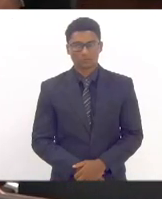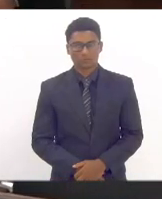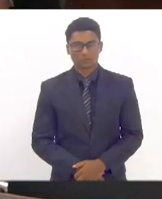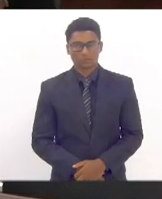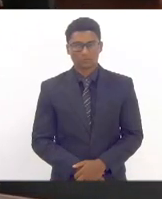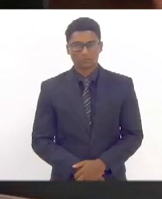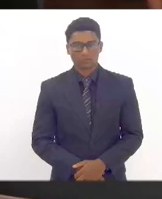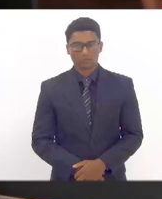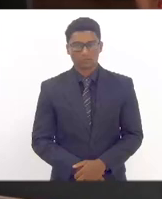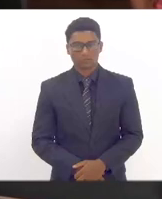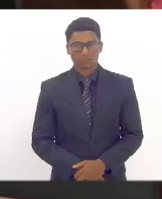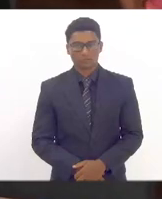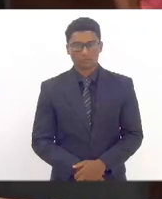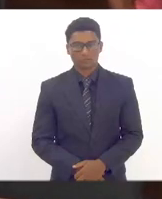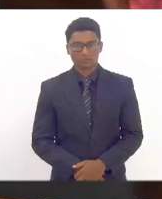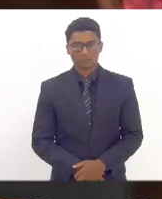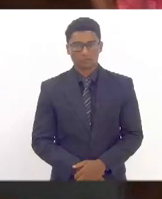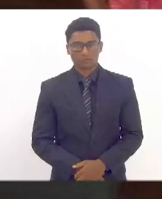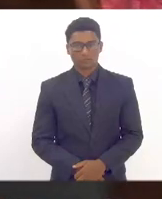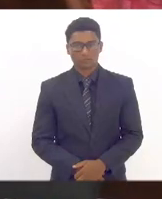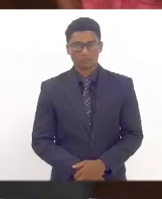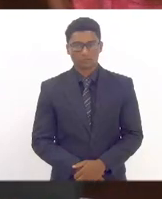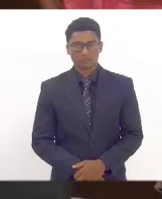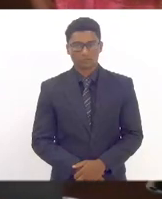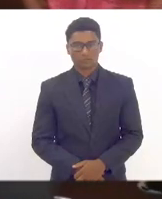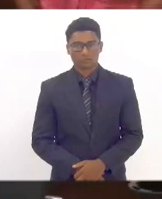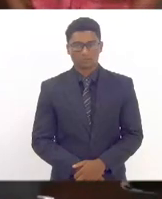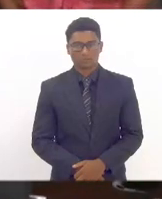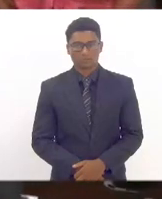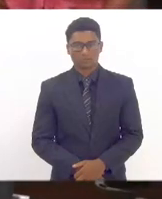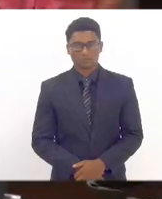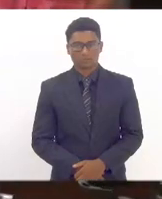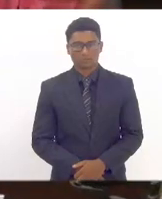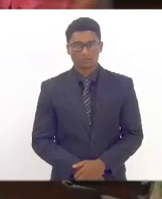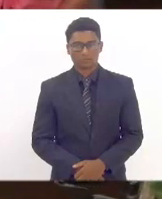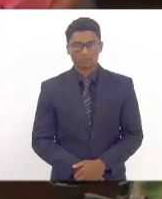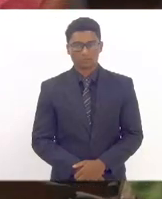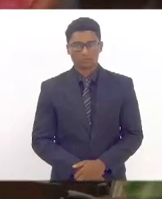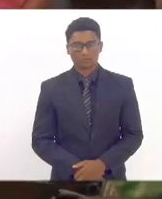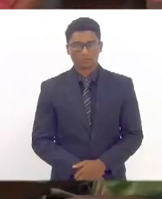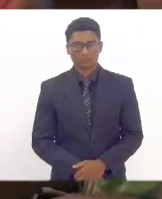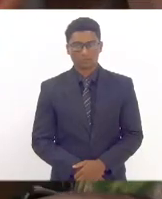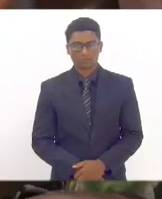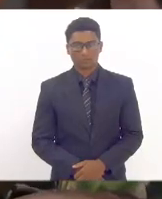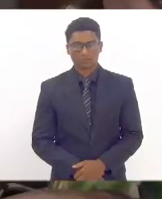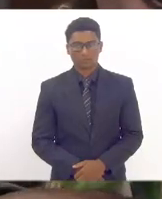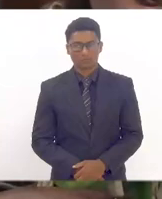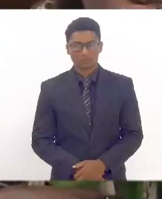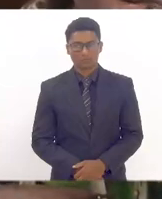tem mais vida nossa vida do teu senhor mais amor